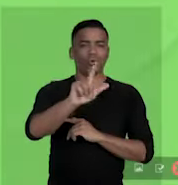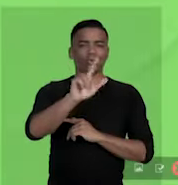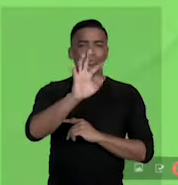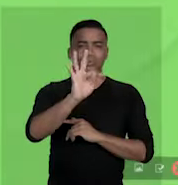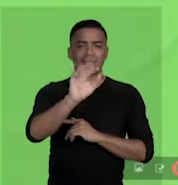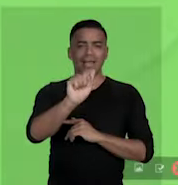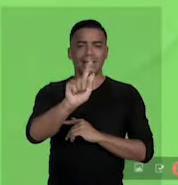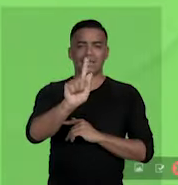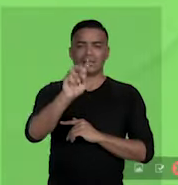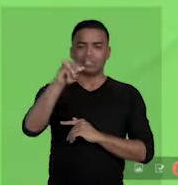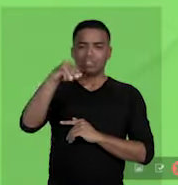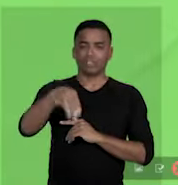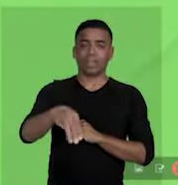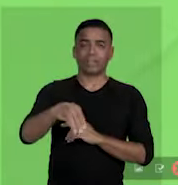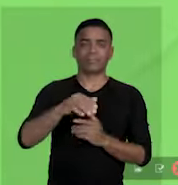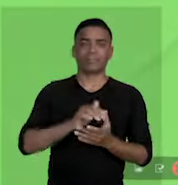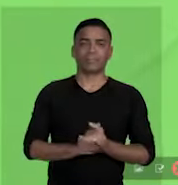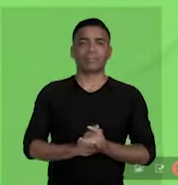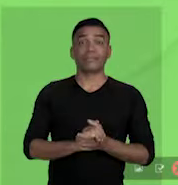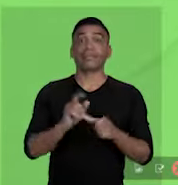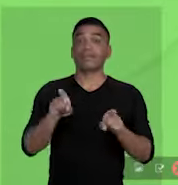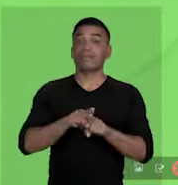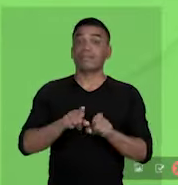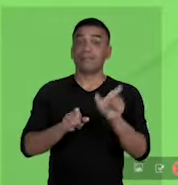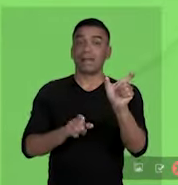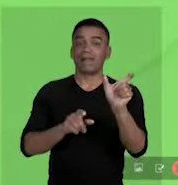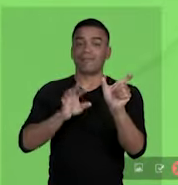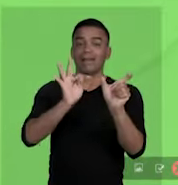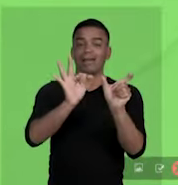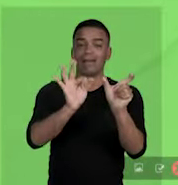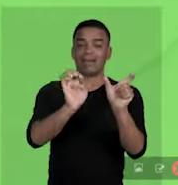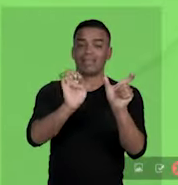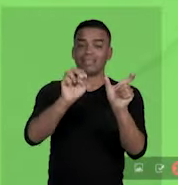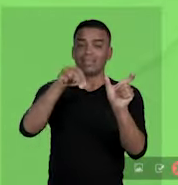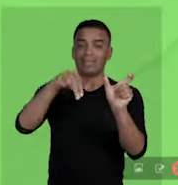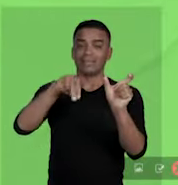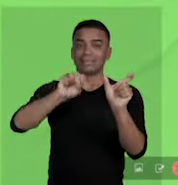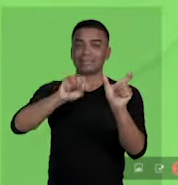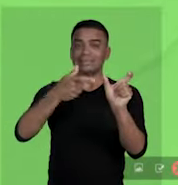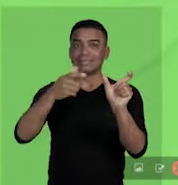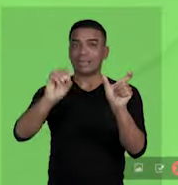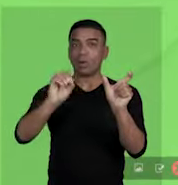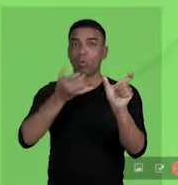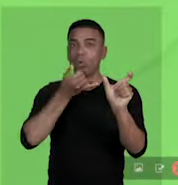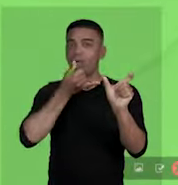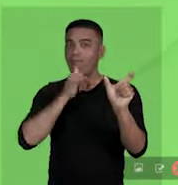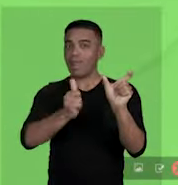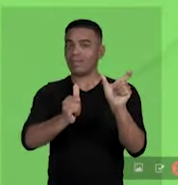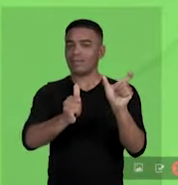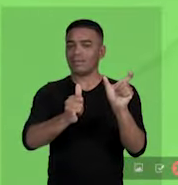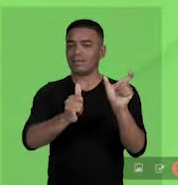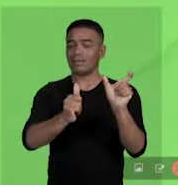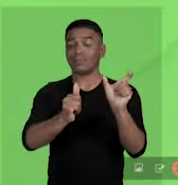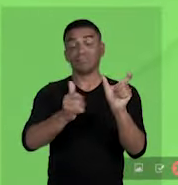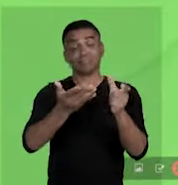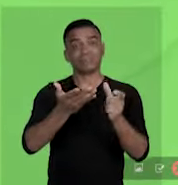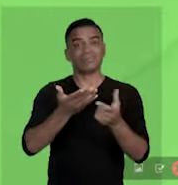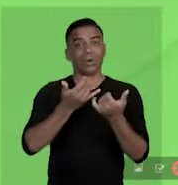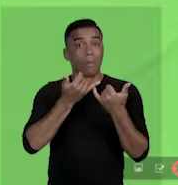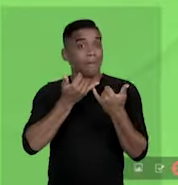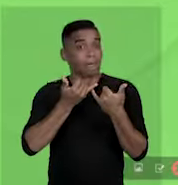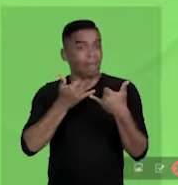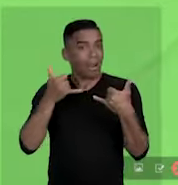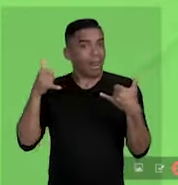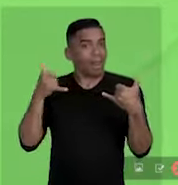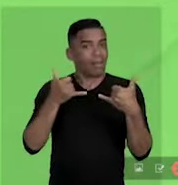tensão elétrica. O que é a tensão elétrica? De modo semelhante, as cargas elétricas elas se deslocam,